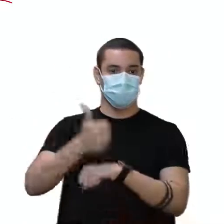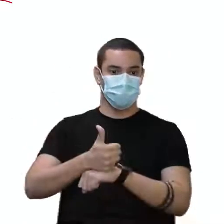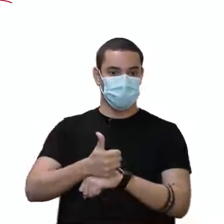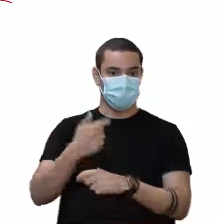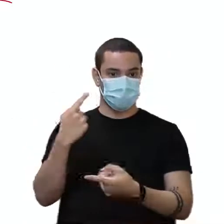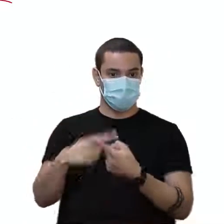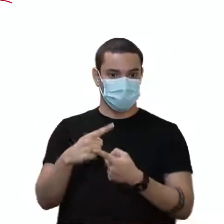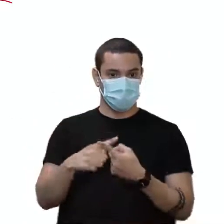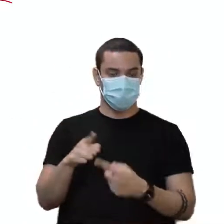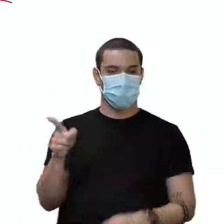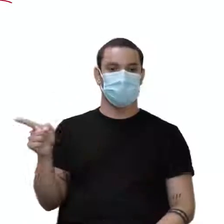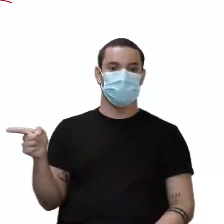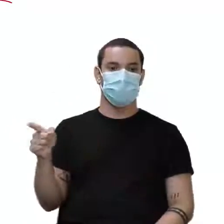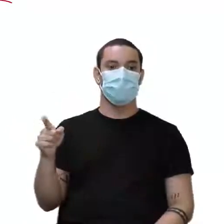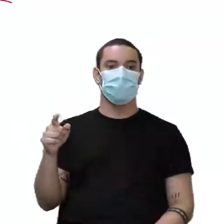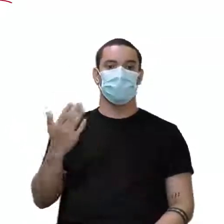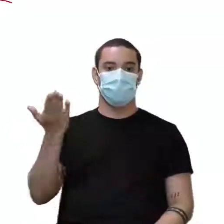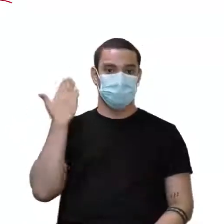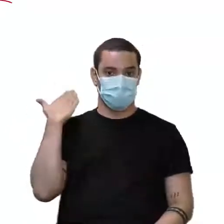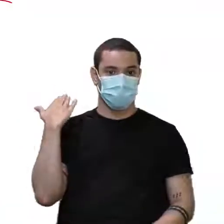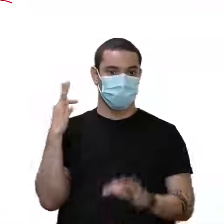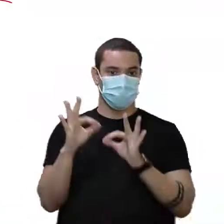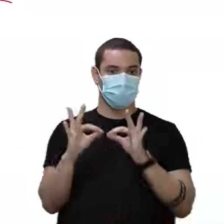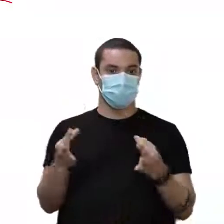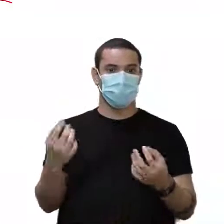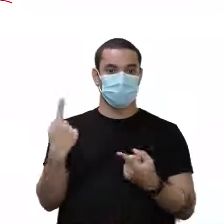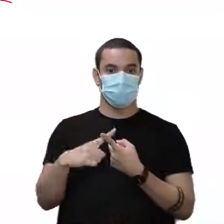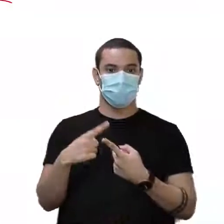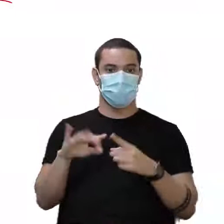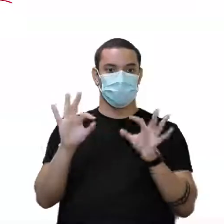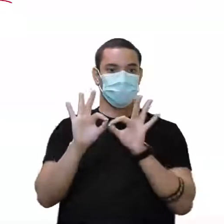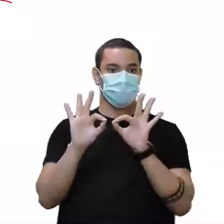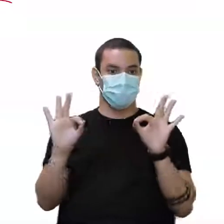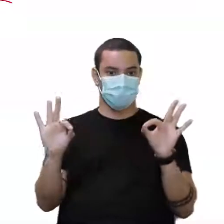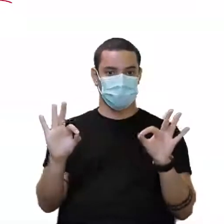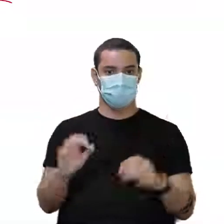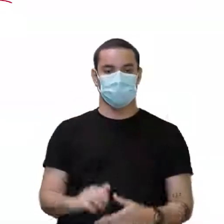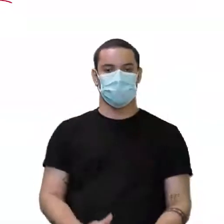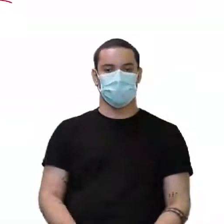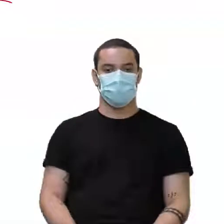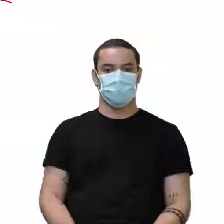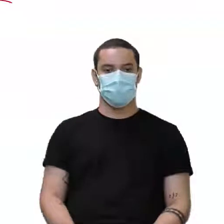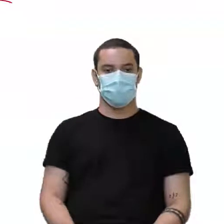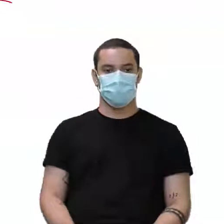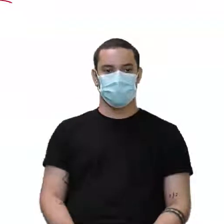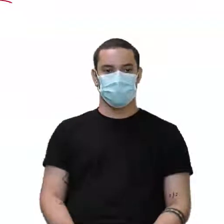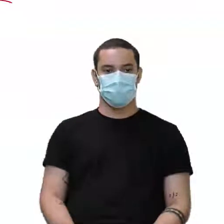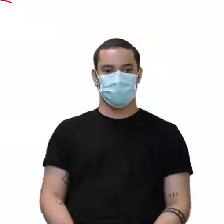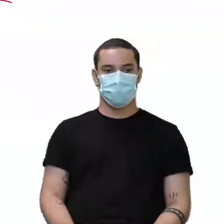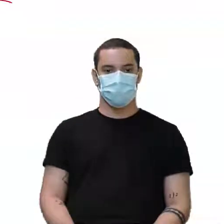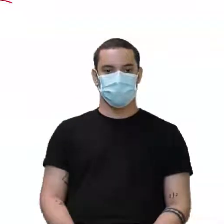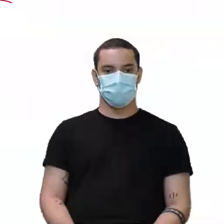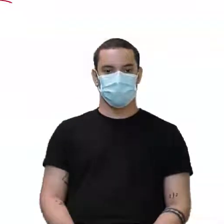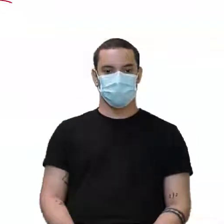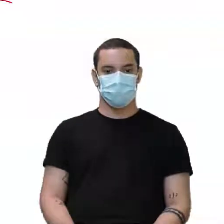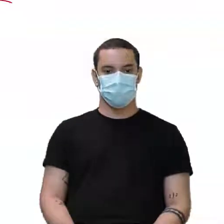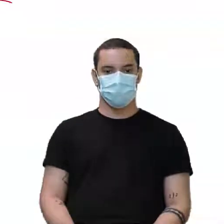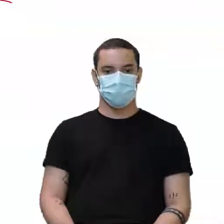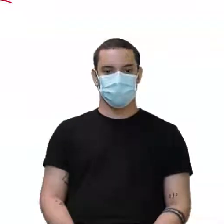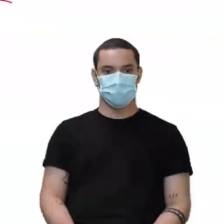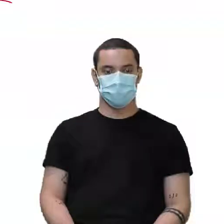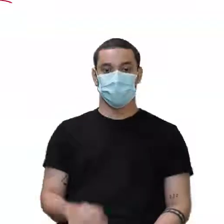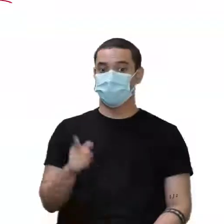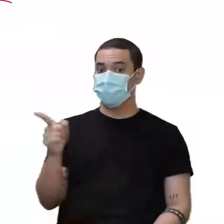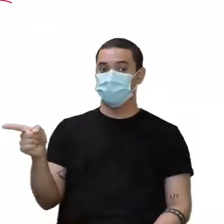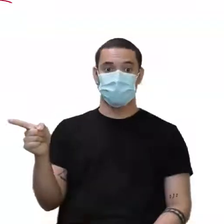Por que vai ser o simple past? Porque nessa frase aqui, what did you do at school today? What did you do at school today?